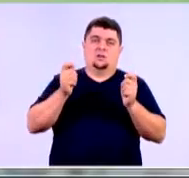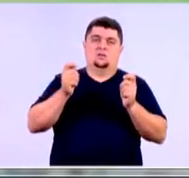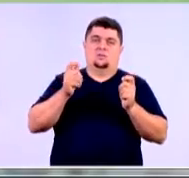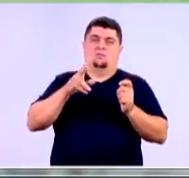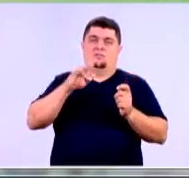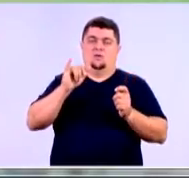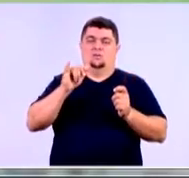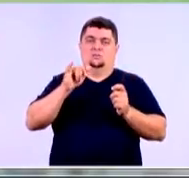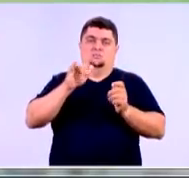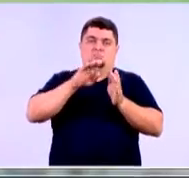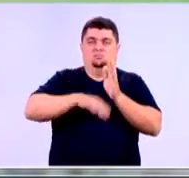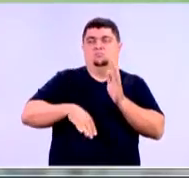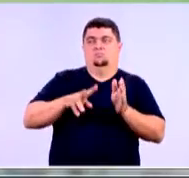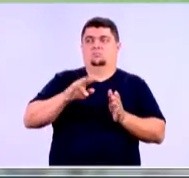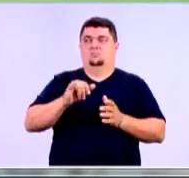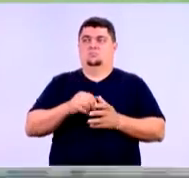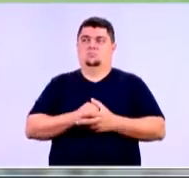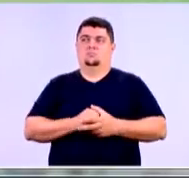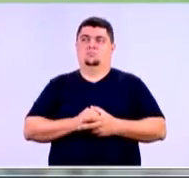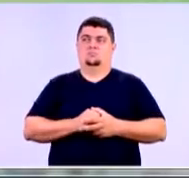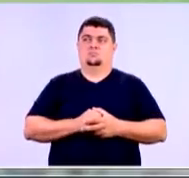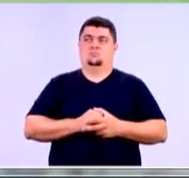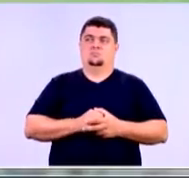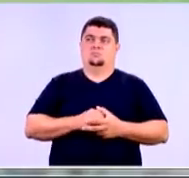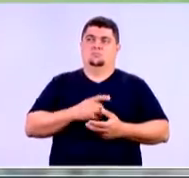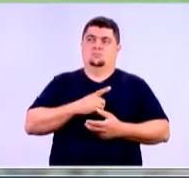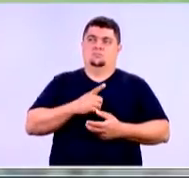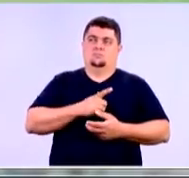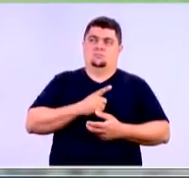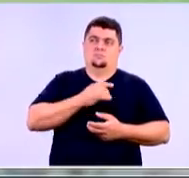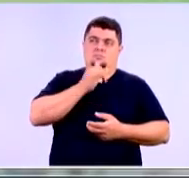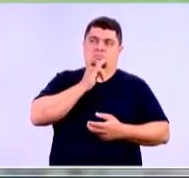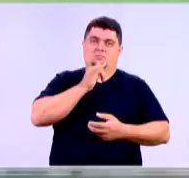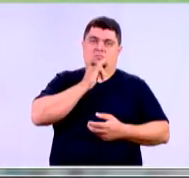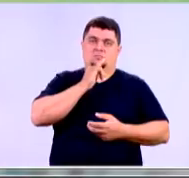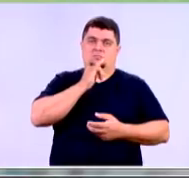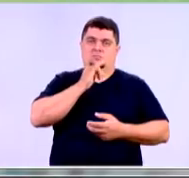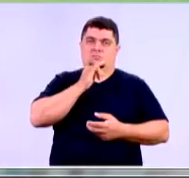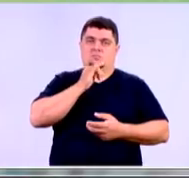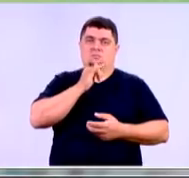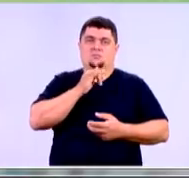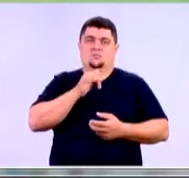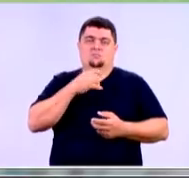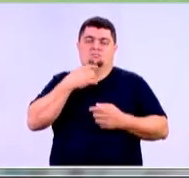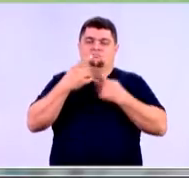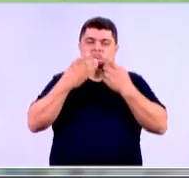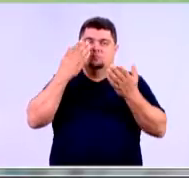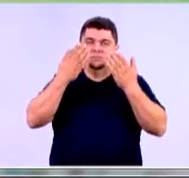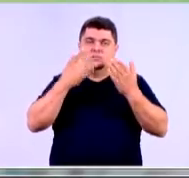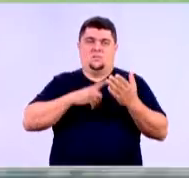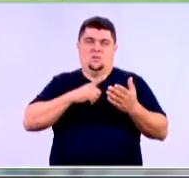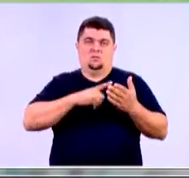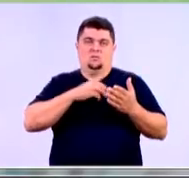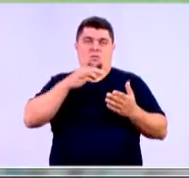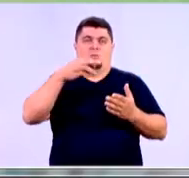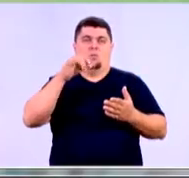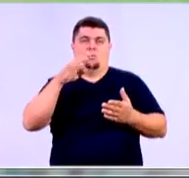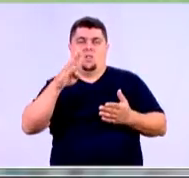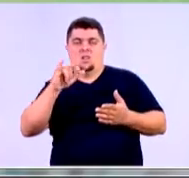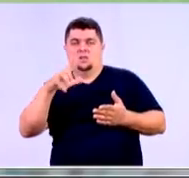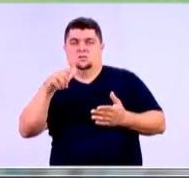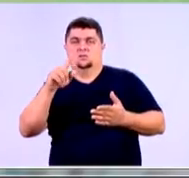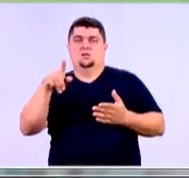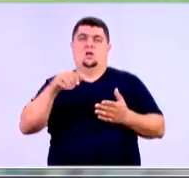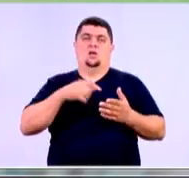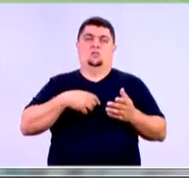líquido, né? Exatamente, porque nessa análise, nós não entramos na parte de imobilizado, né, nessa parte